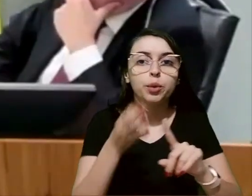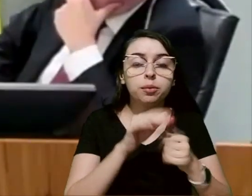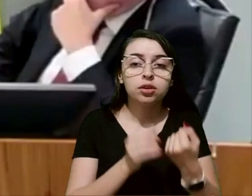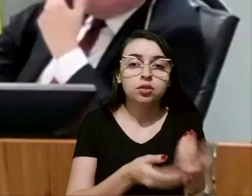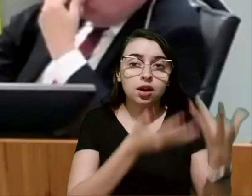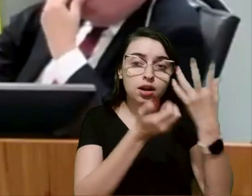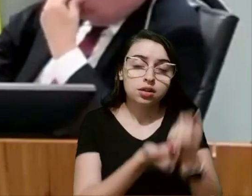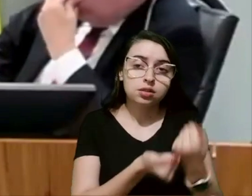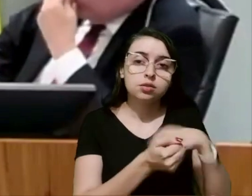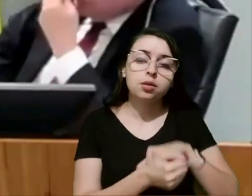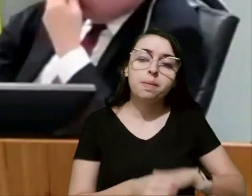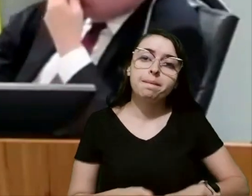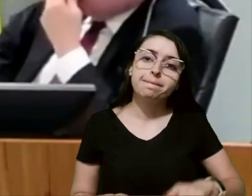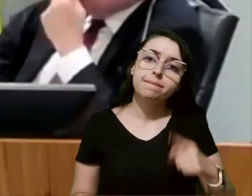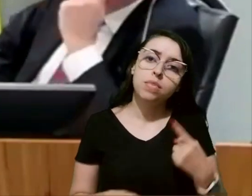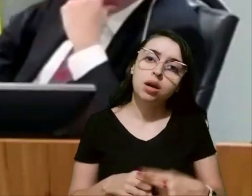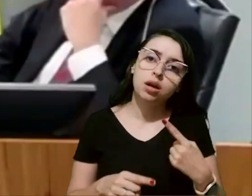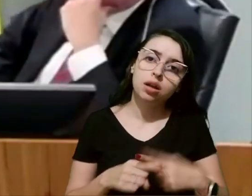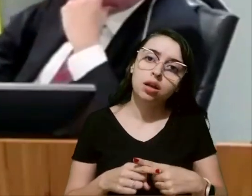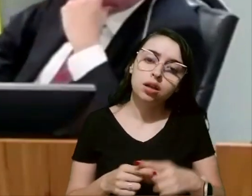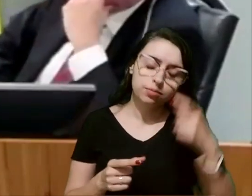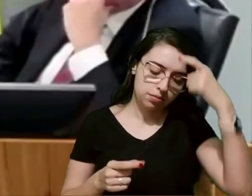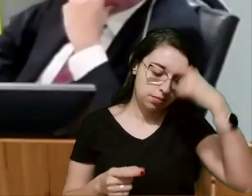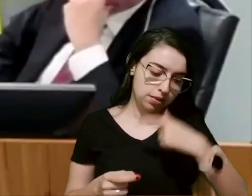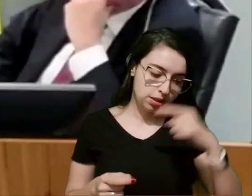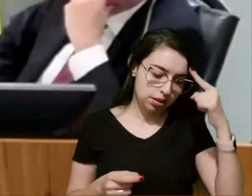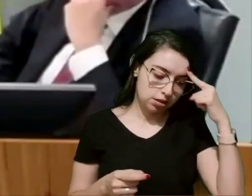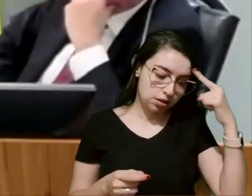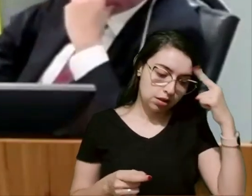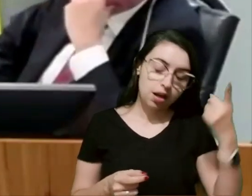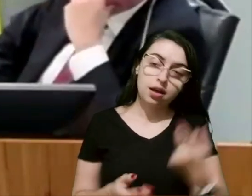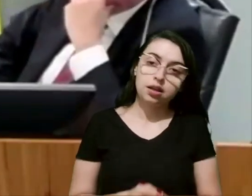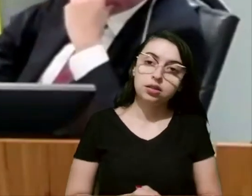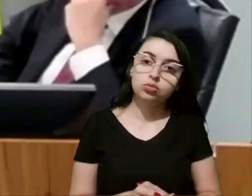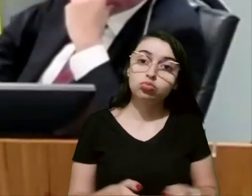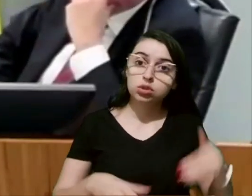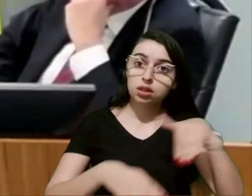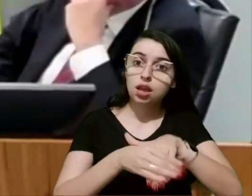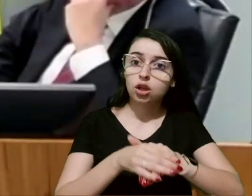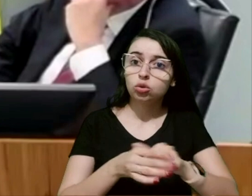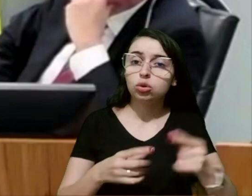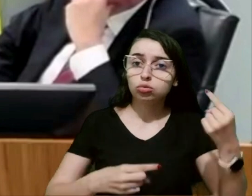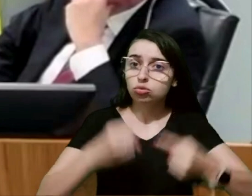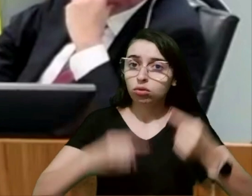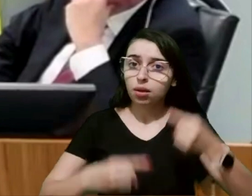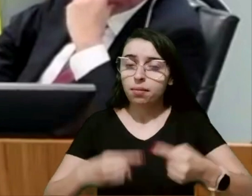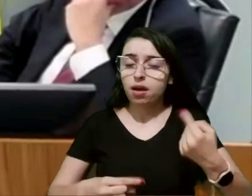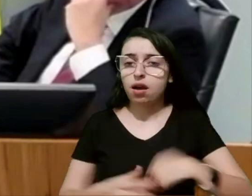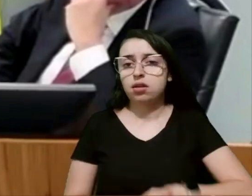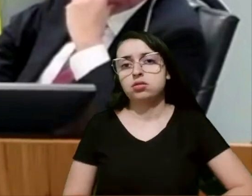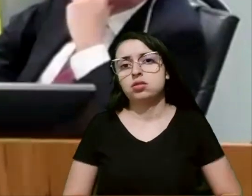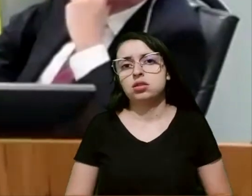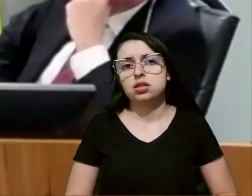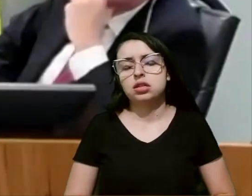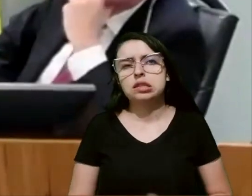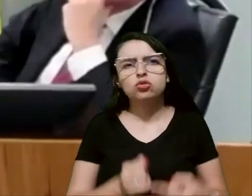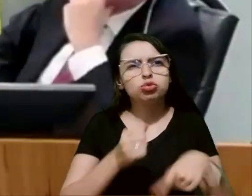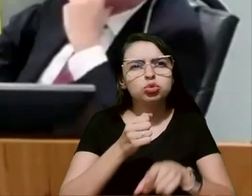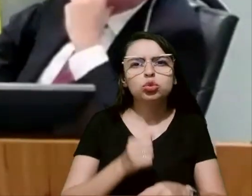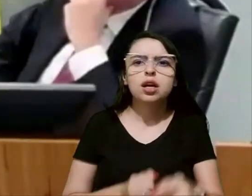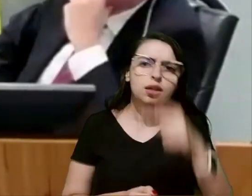juízes, promotores, eles recebem por terem posicionamentos, pelo fato da gente estar inserido num debate, né? Porque no